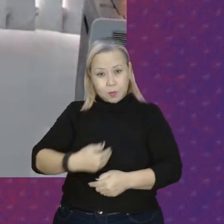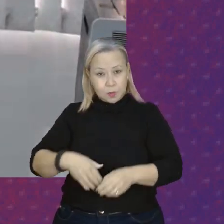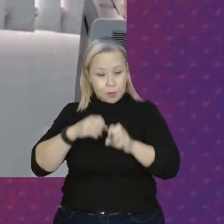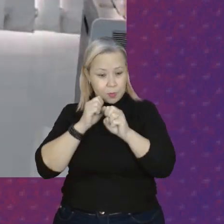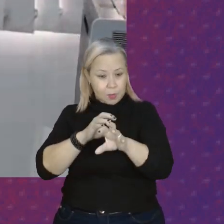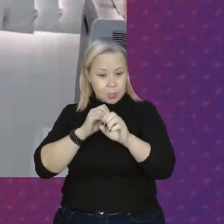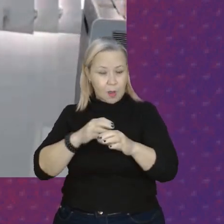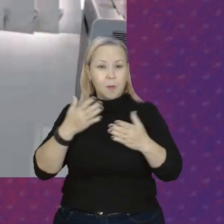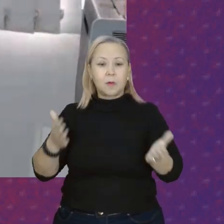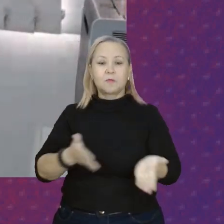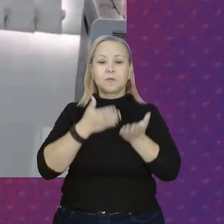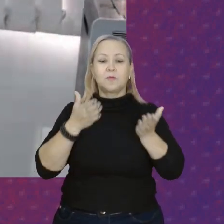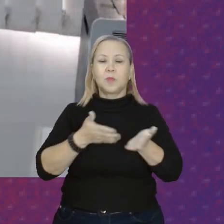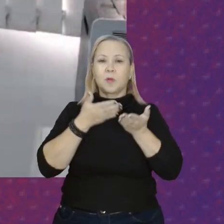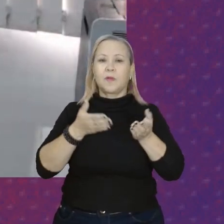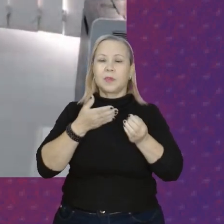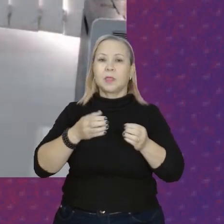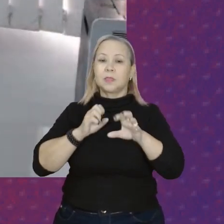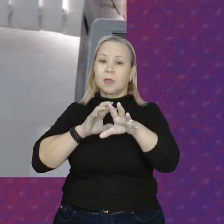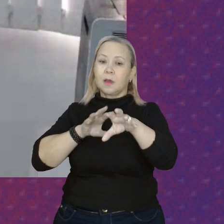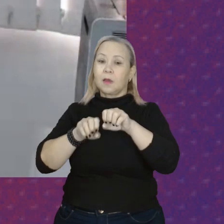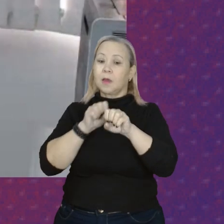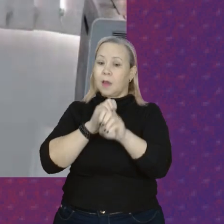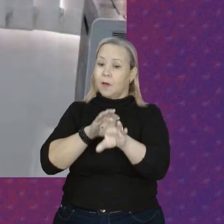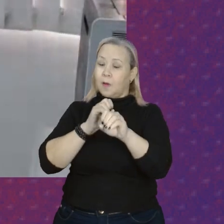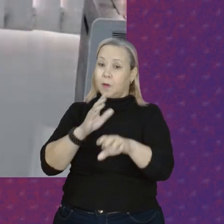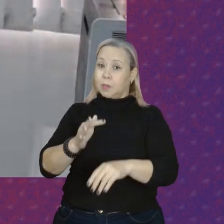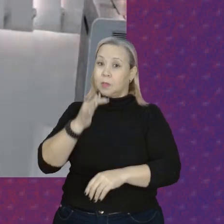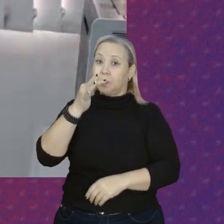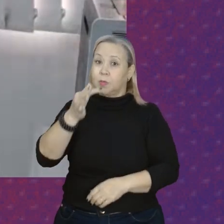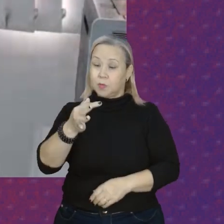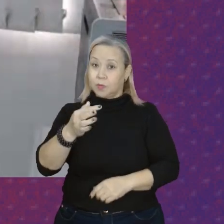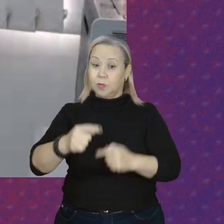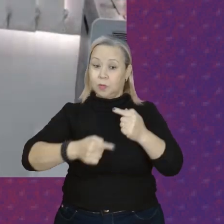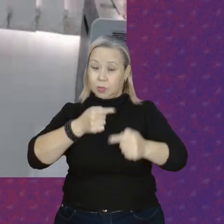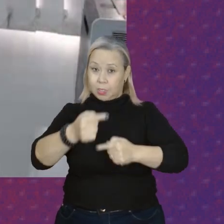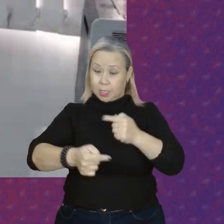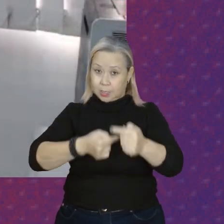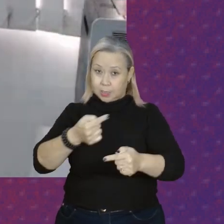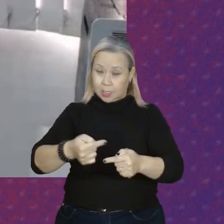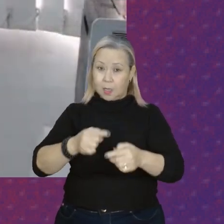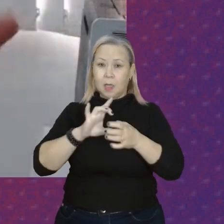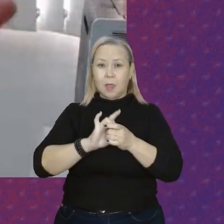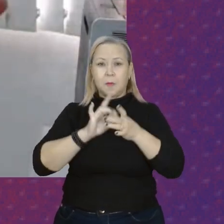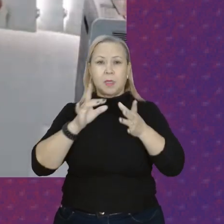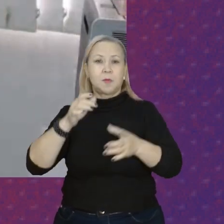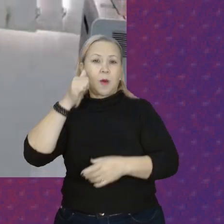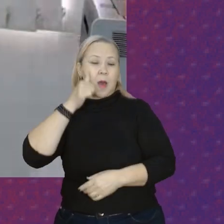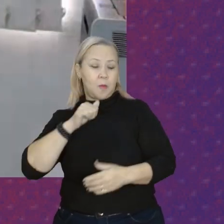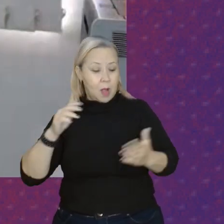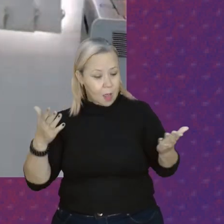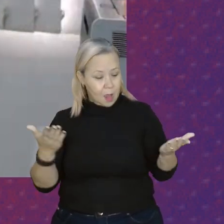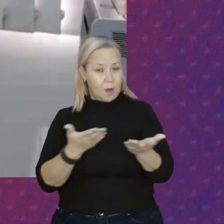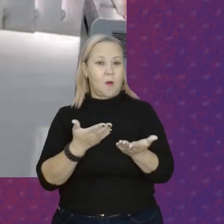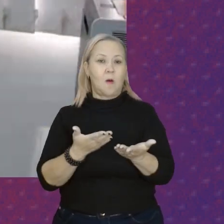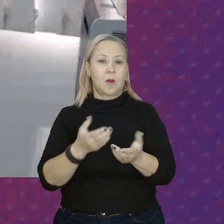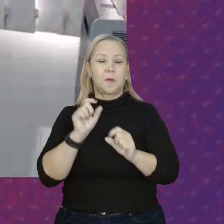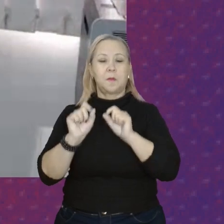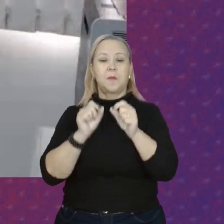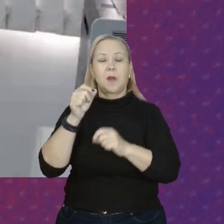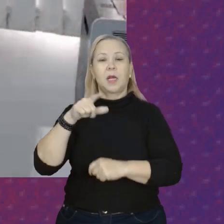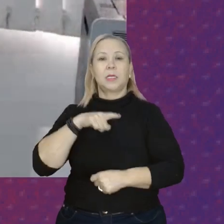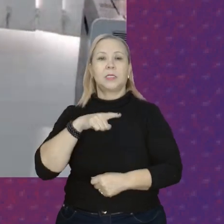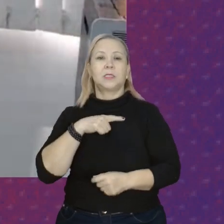podem promover, tanto na formação das futuras gerações, quanto emancipar a mulher do agora, né, para que